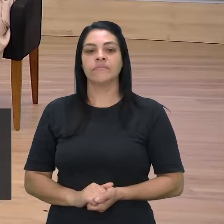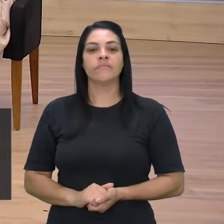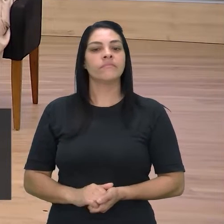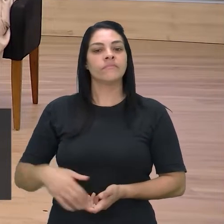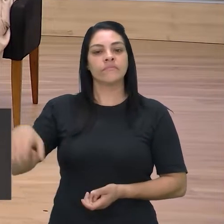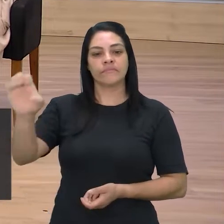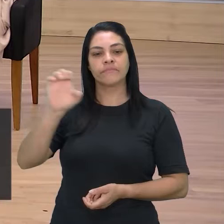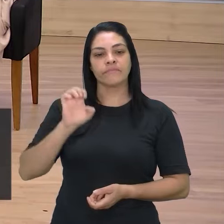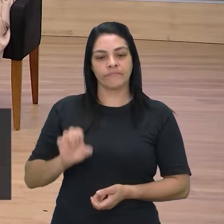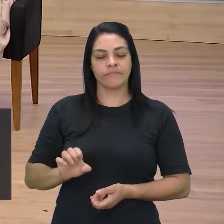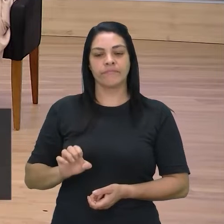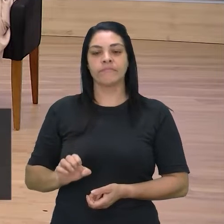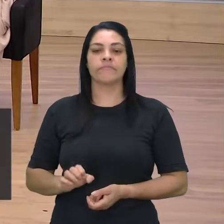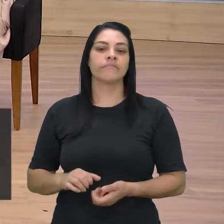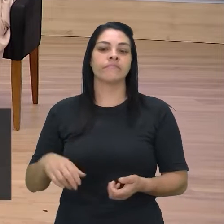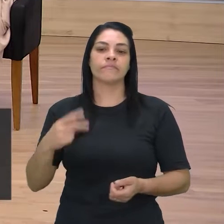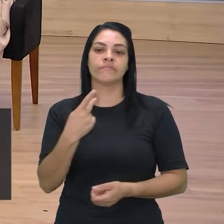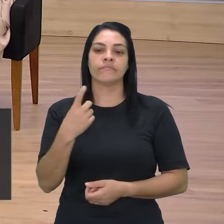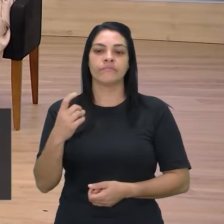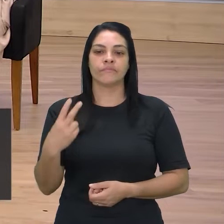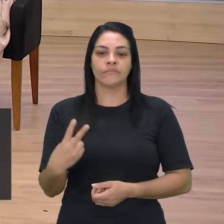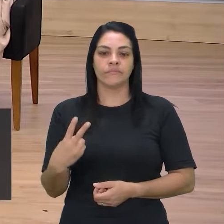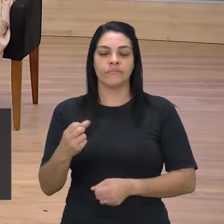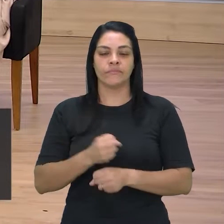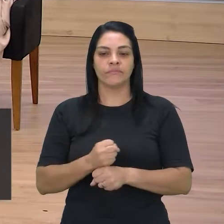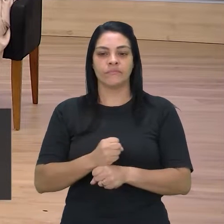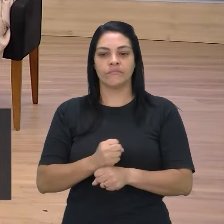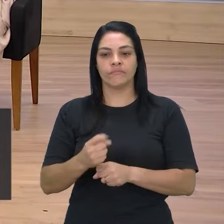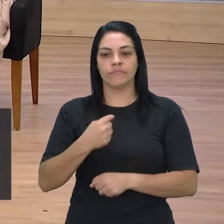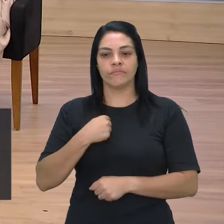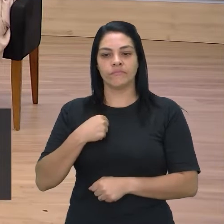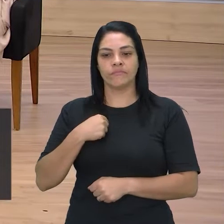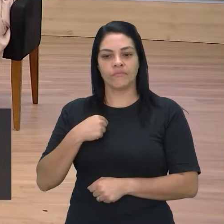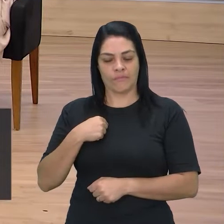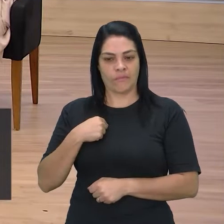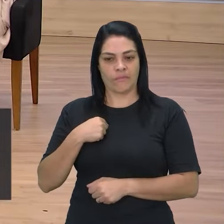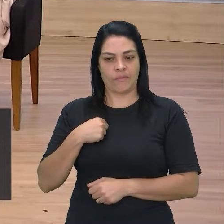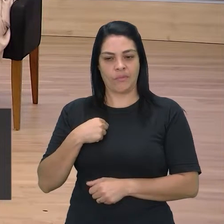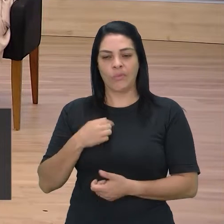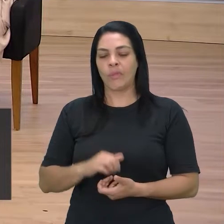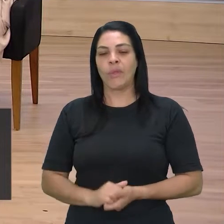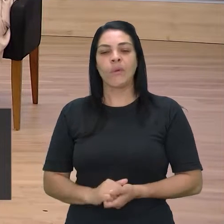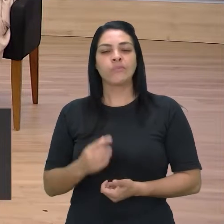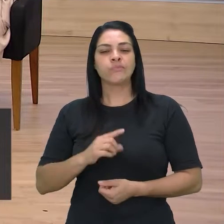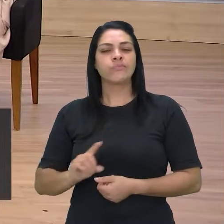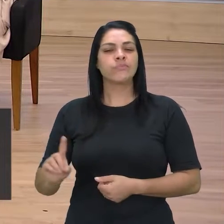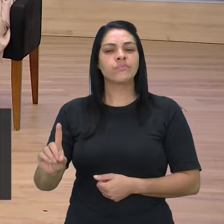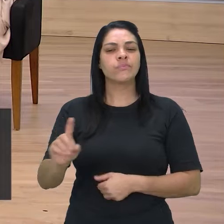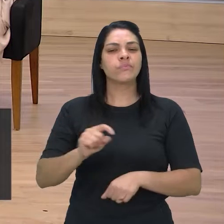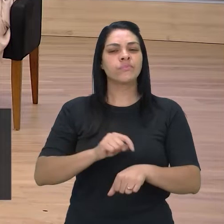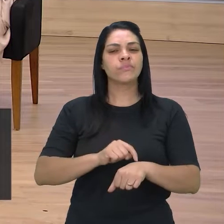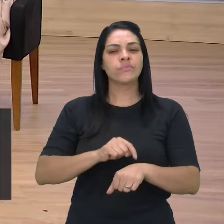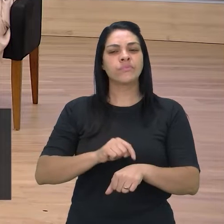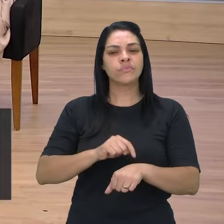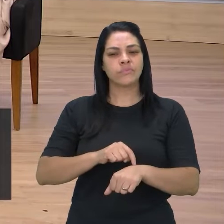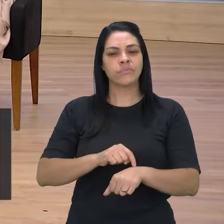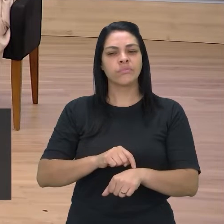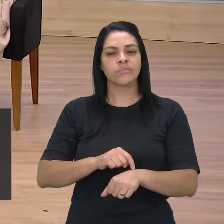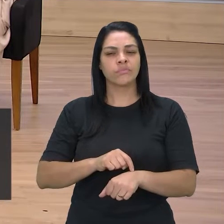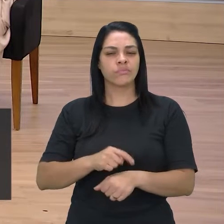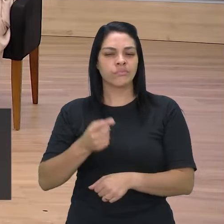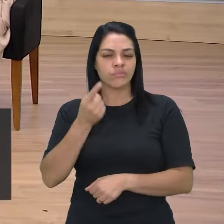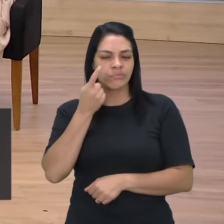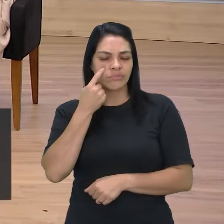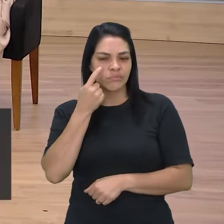órgão central há 12 anos e eu chego bem no momento de uma das